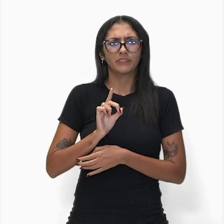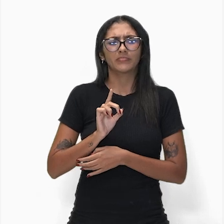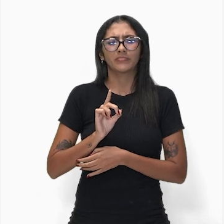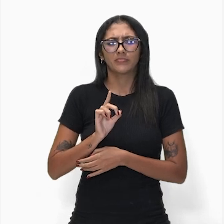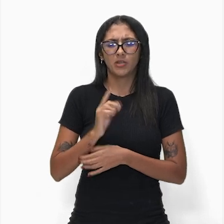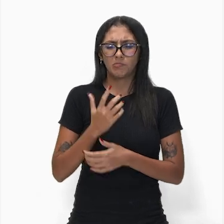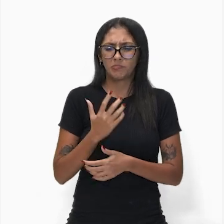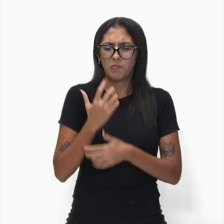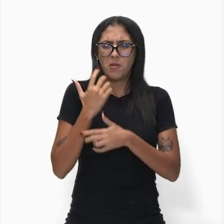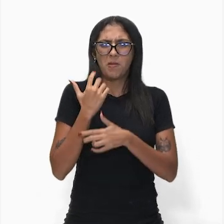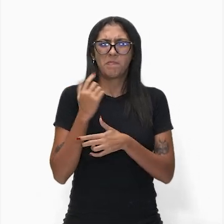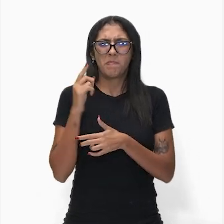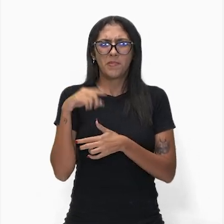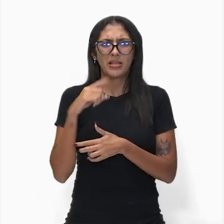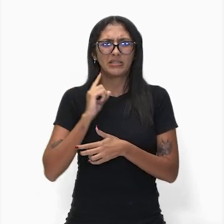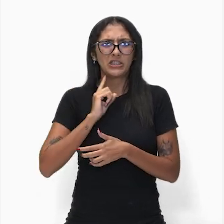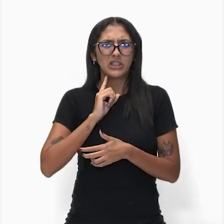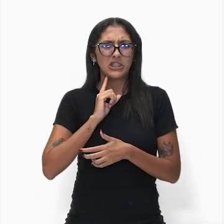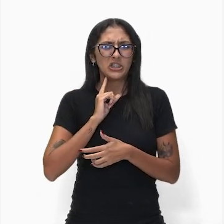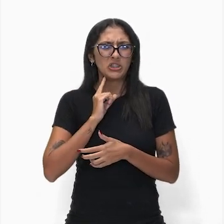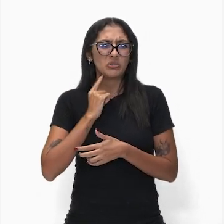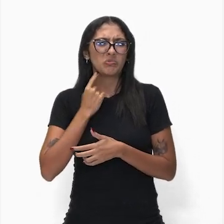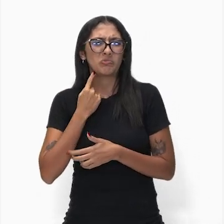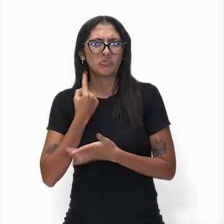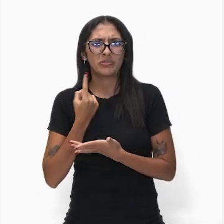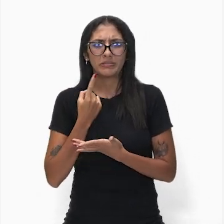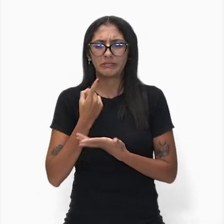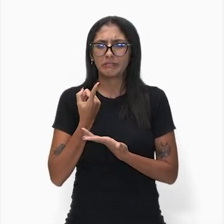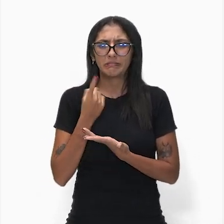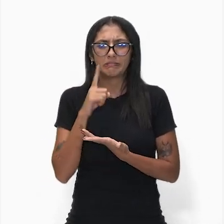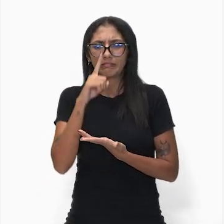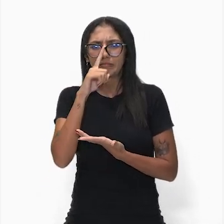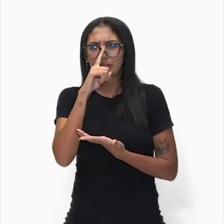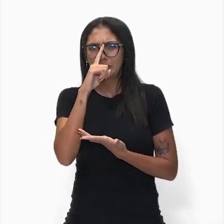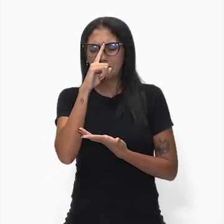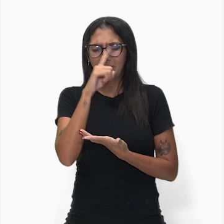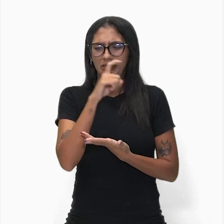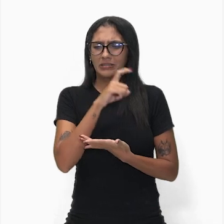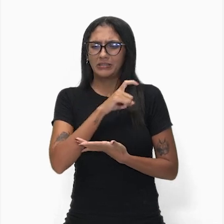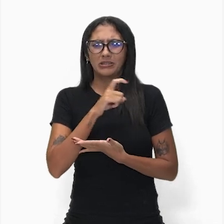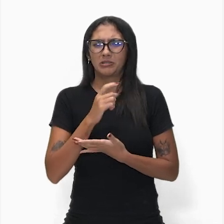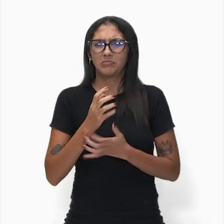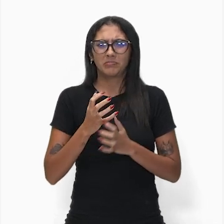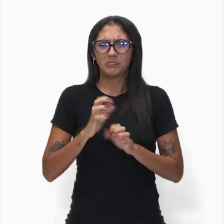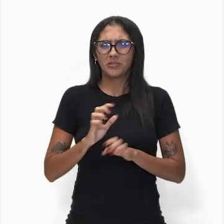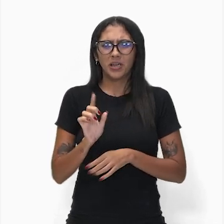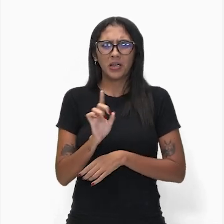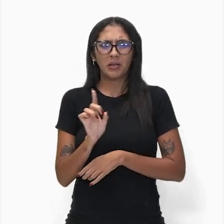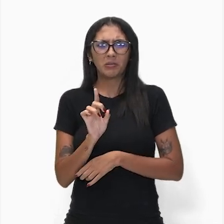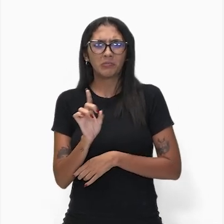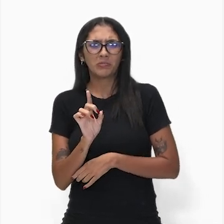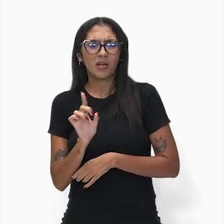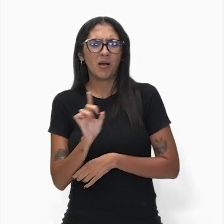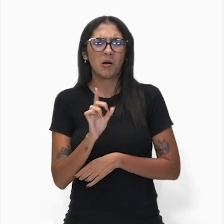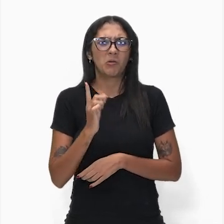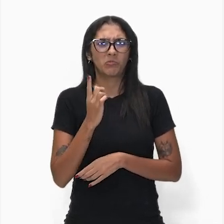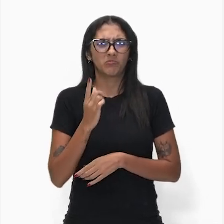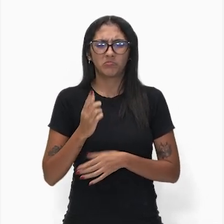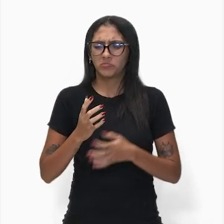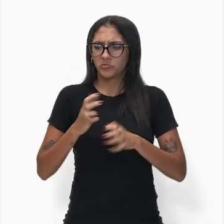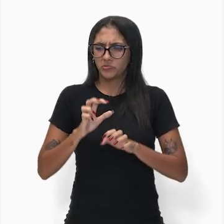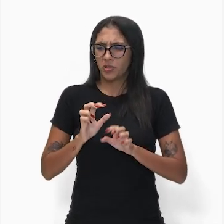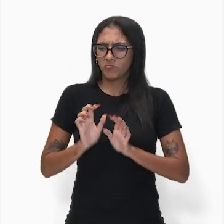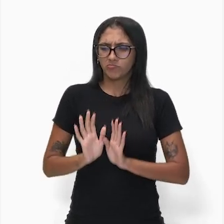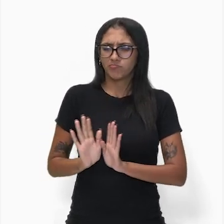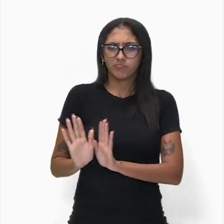criança, contentando-se em lhe pegar a mão, uma pequenina garra seca,